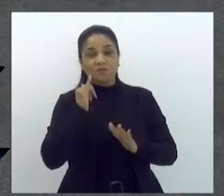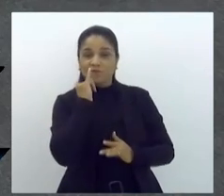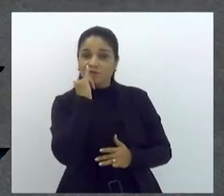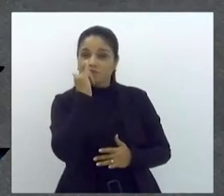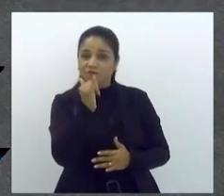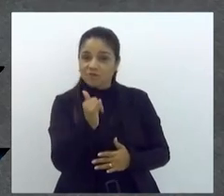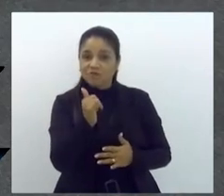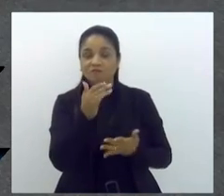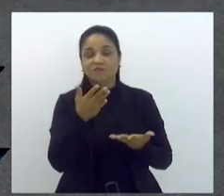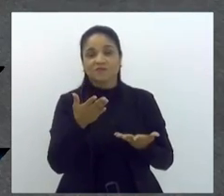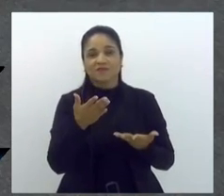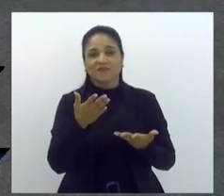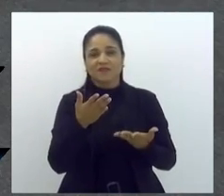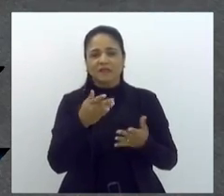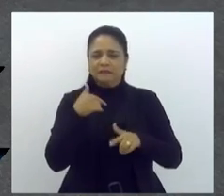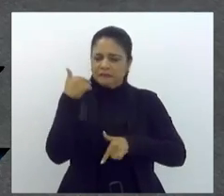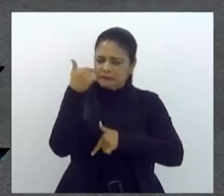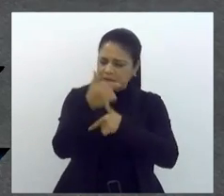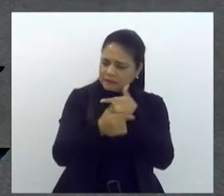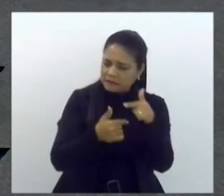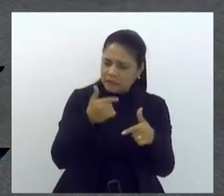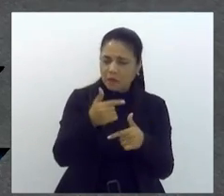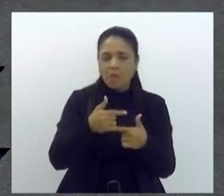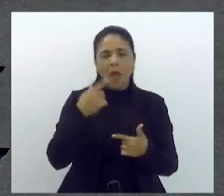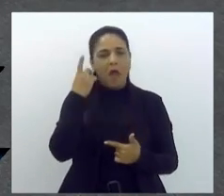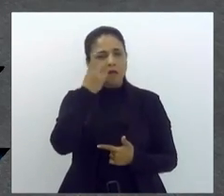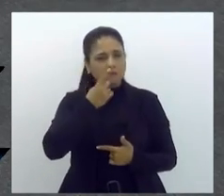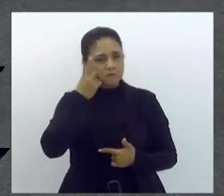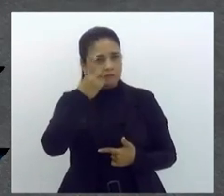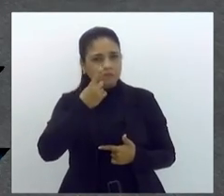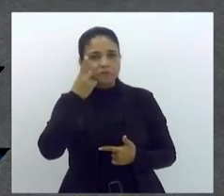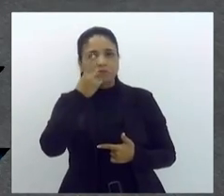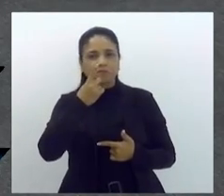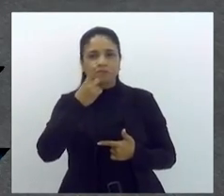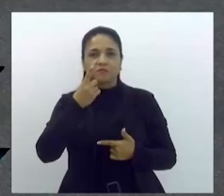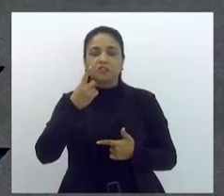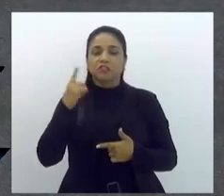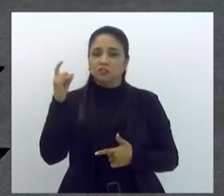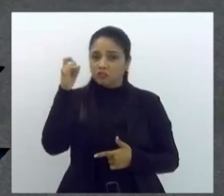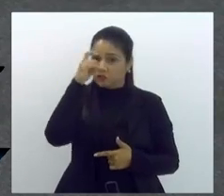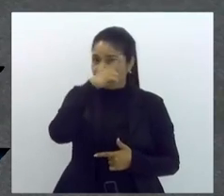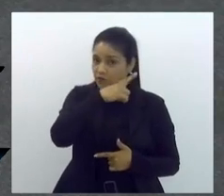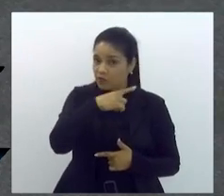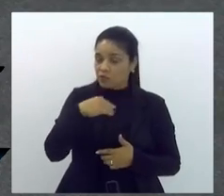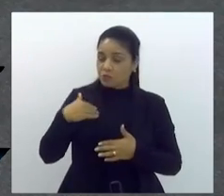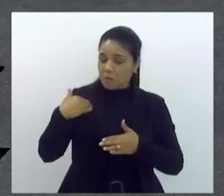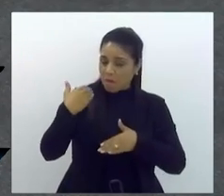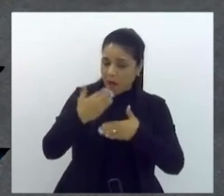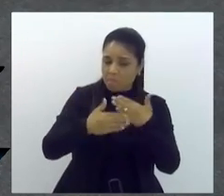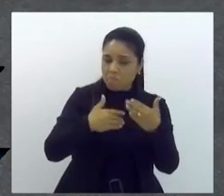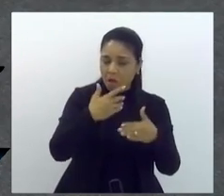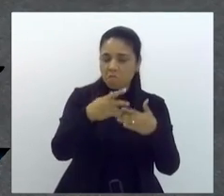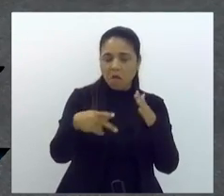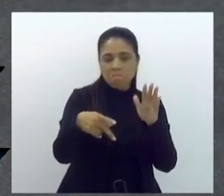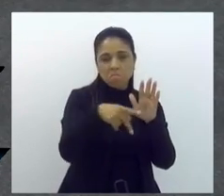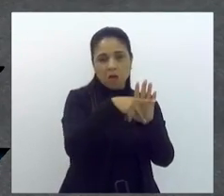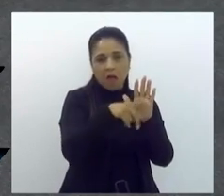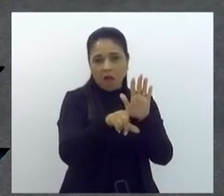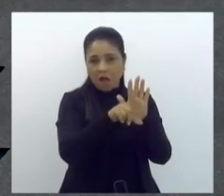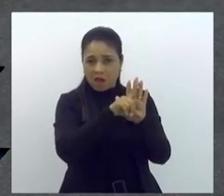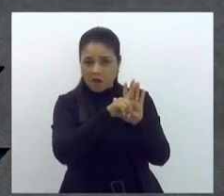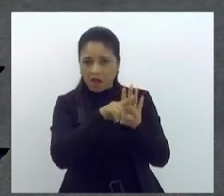é longo o trabalho dos deputados e como é difícil a trajetória dos projetos esse projeto que é um projeto